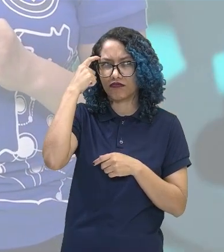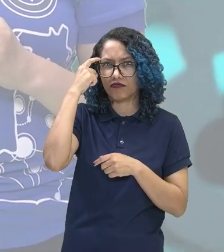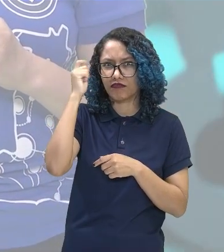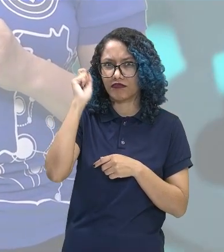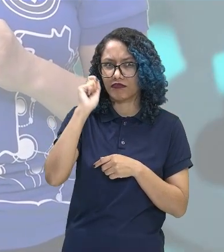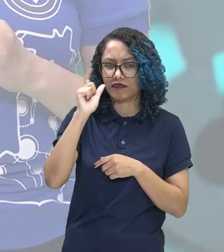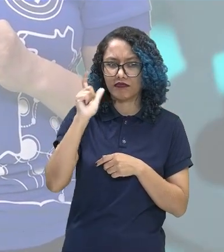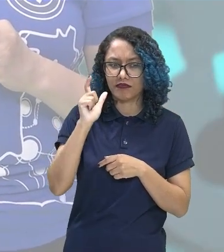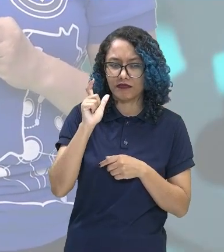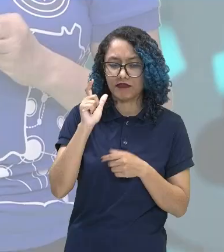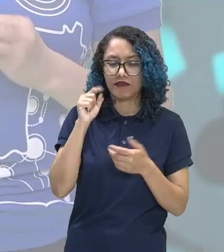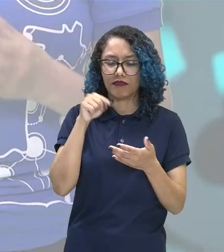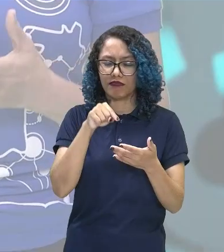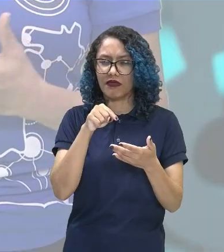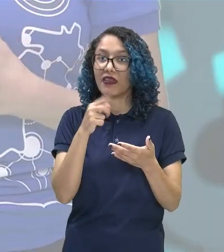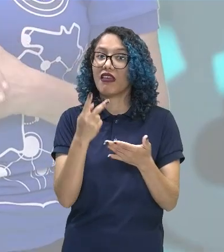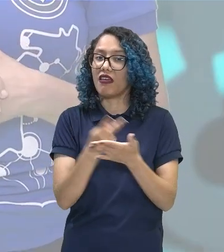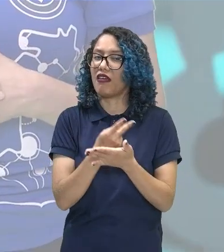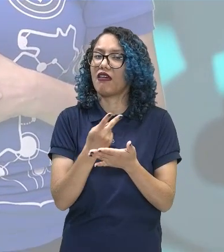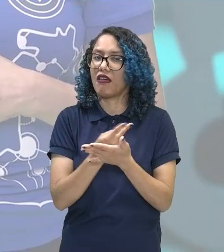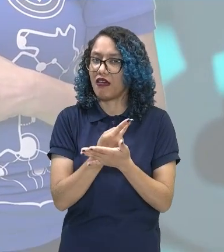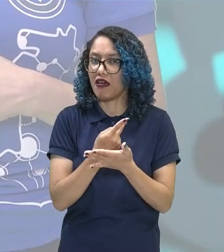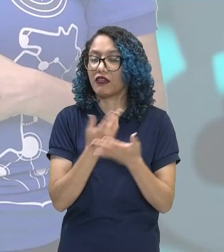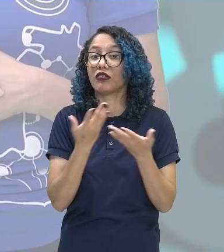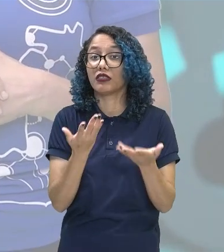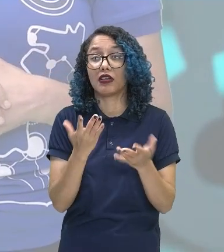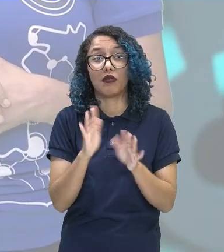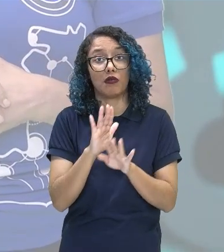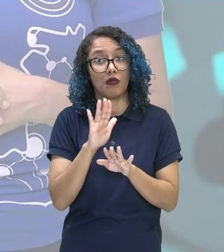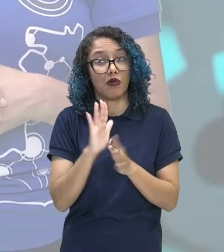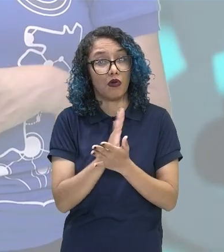está errado, né? Então, tem alguma coisa